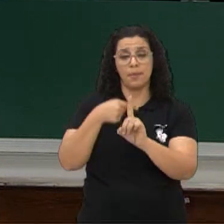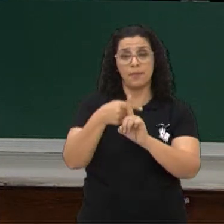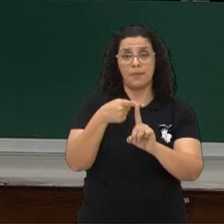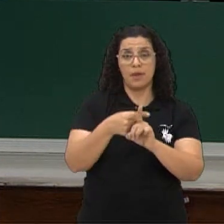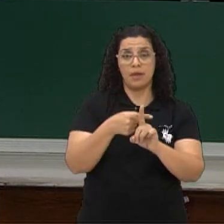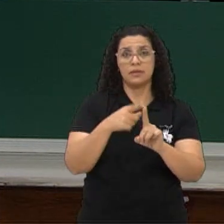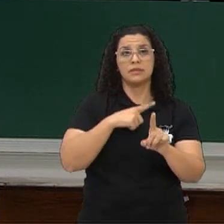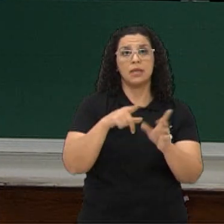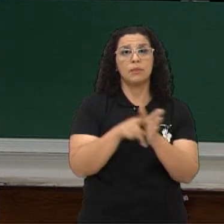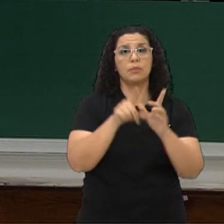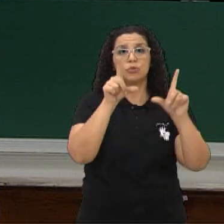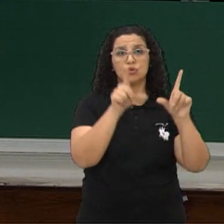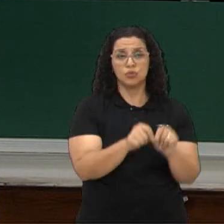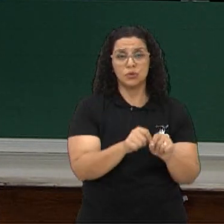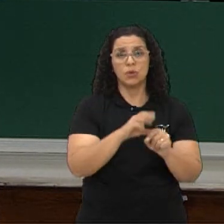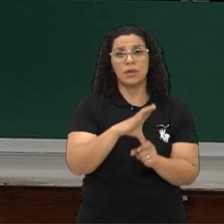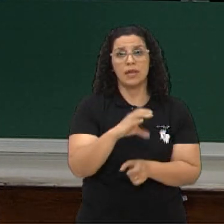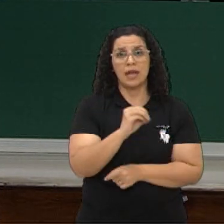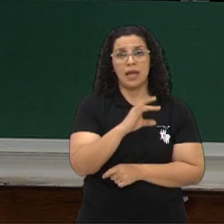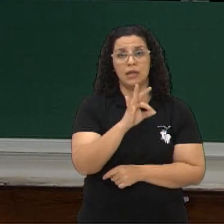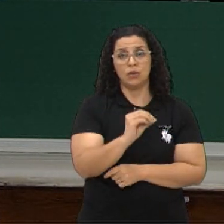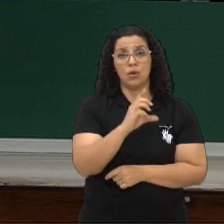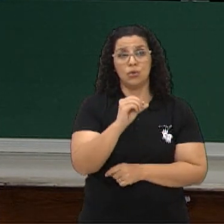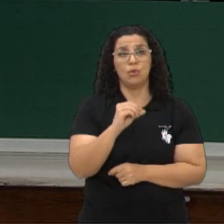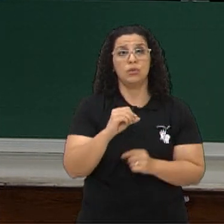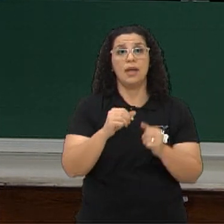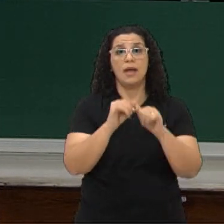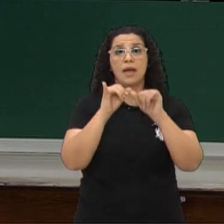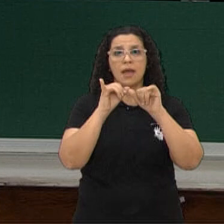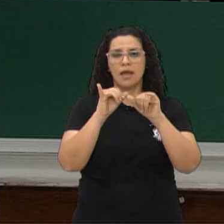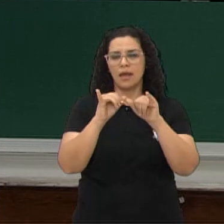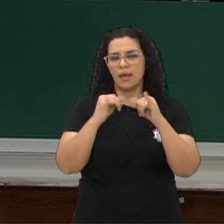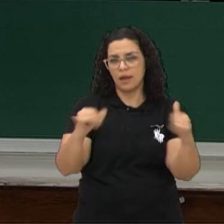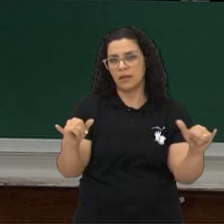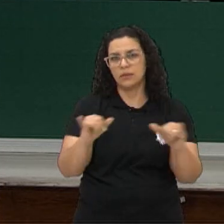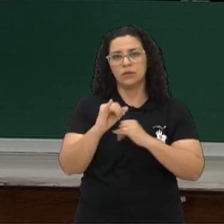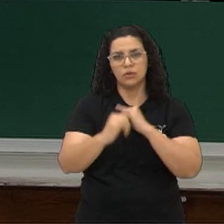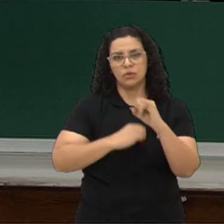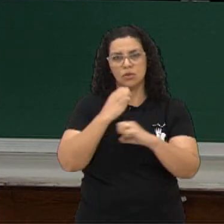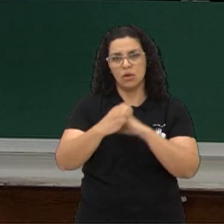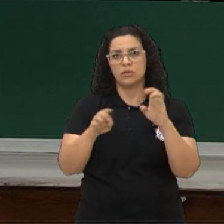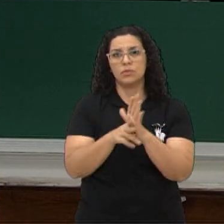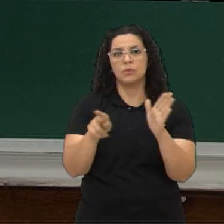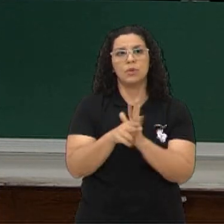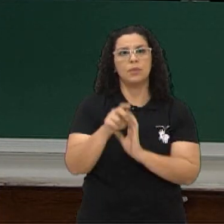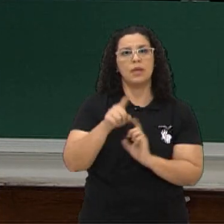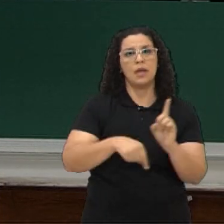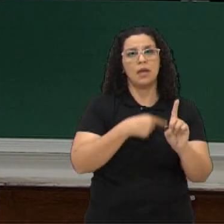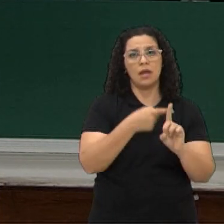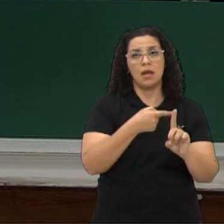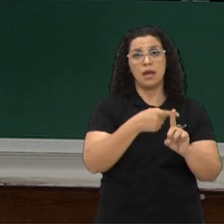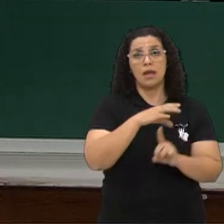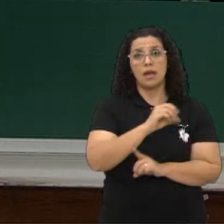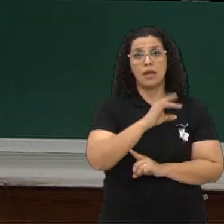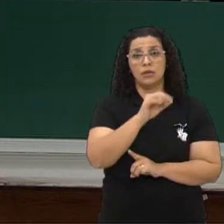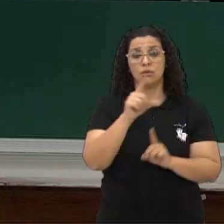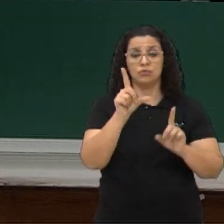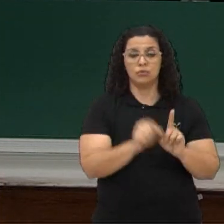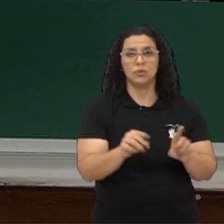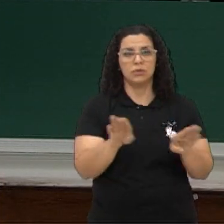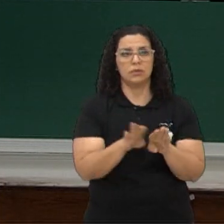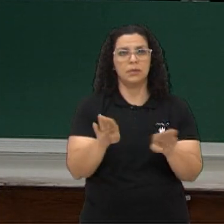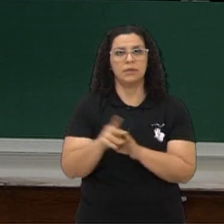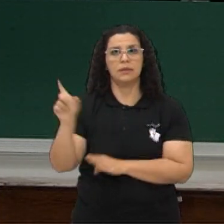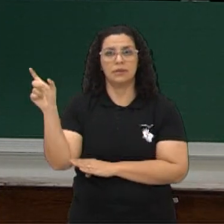positivo ocorre redução cátodo. Na eletrólise o polo negativo é o cátodo onde ocorre a redução. Lá